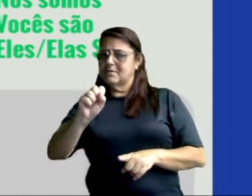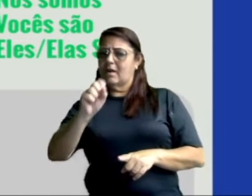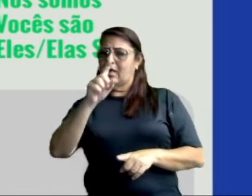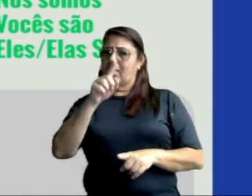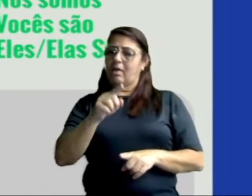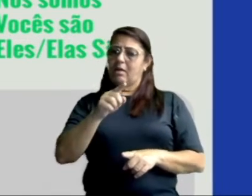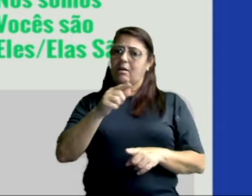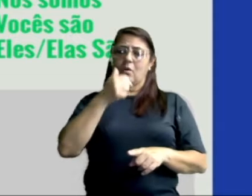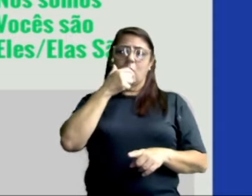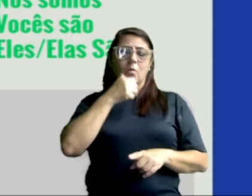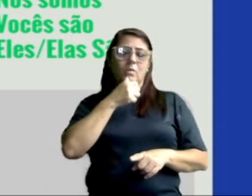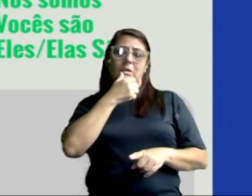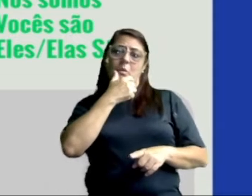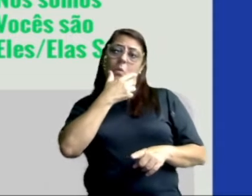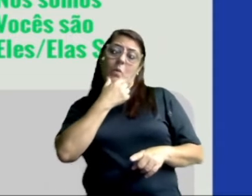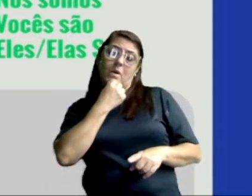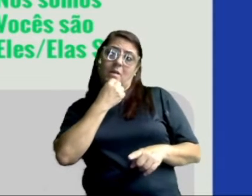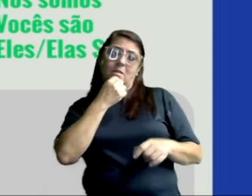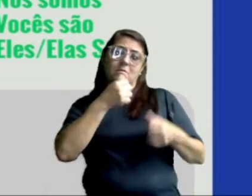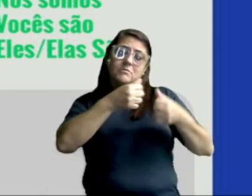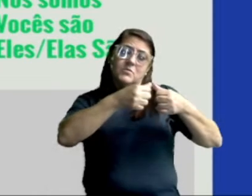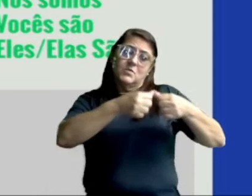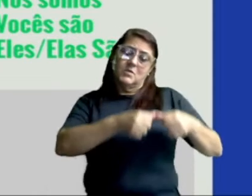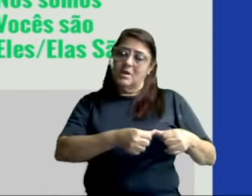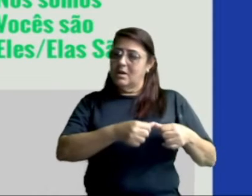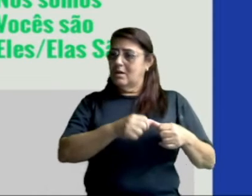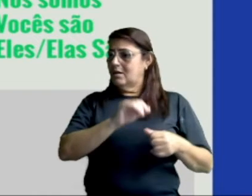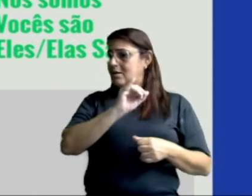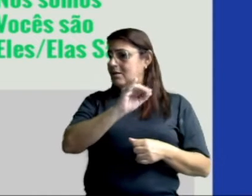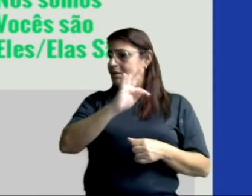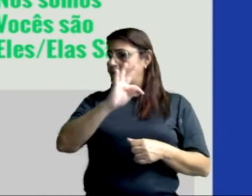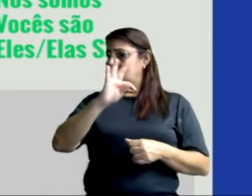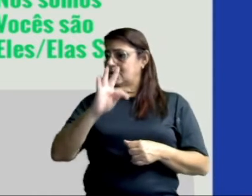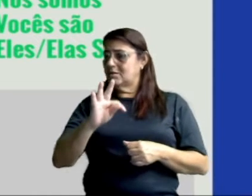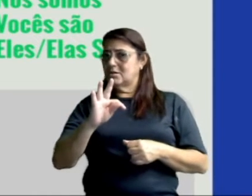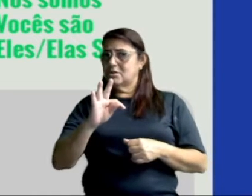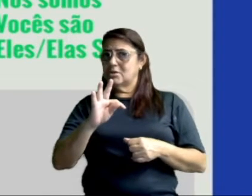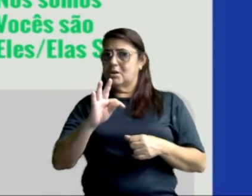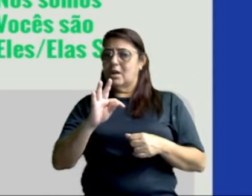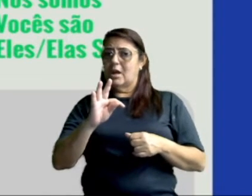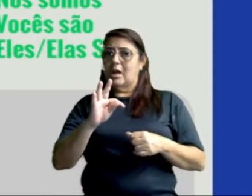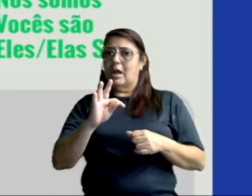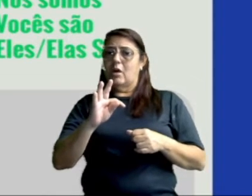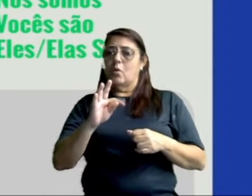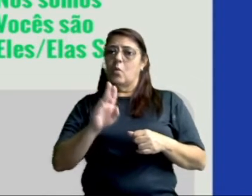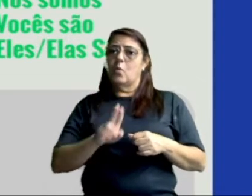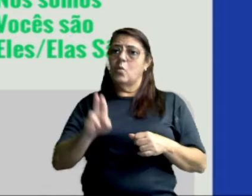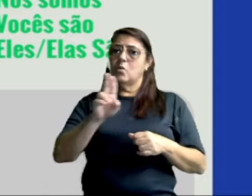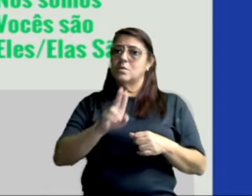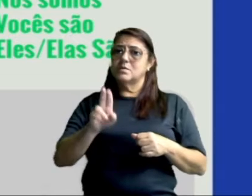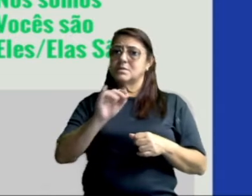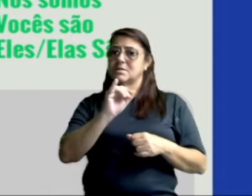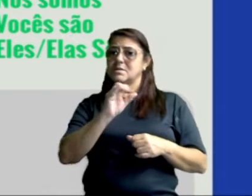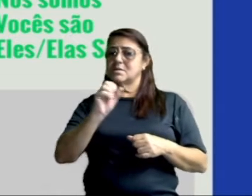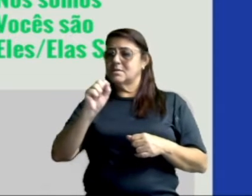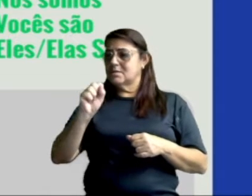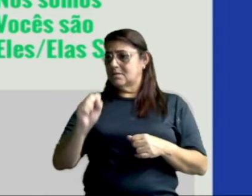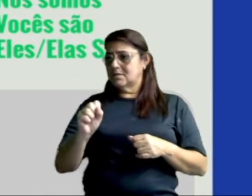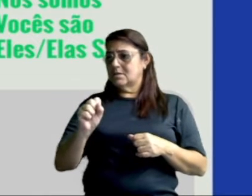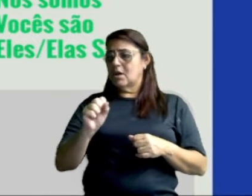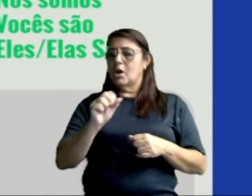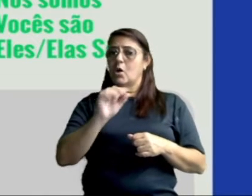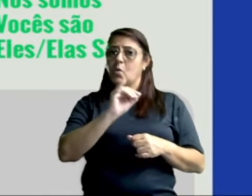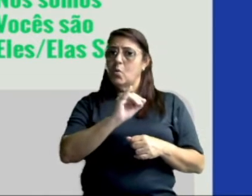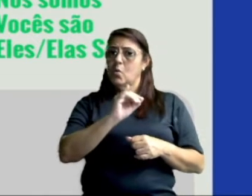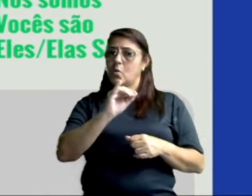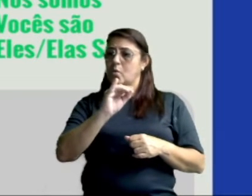ela é ou ela está, she is. E com it, que é o considerado pronome neutro, eu também utilizo is. Lembrando que o